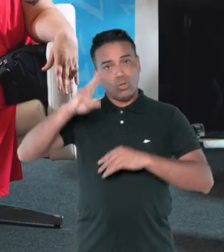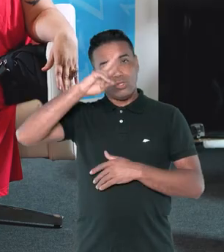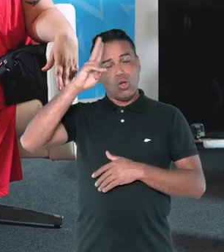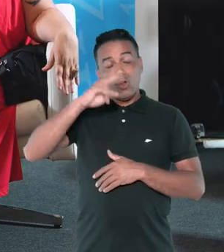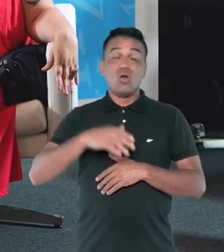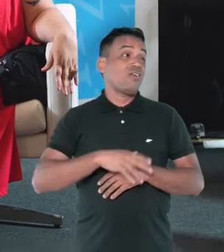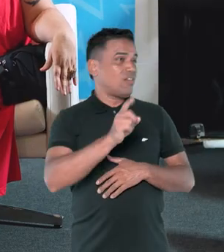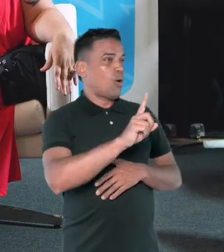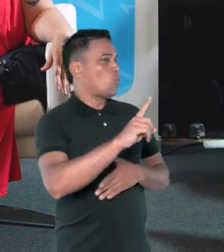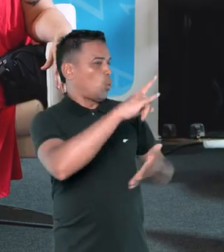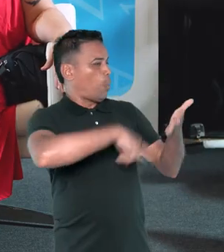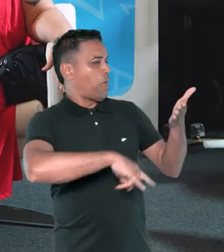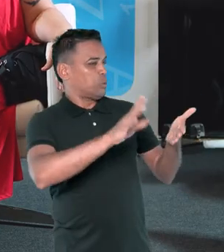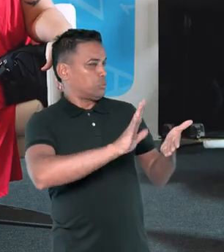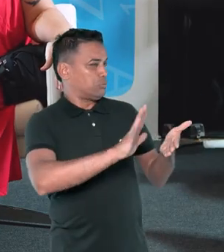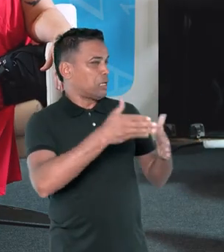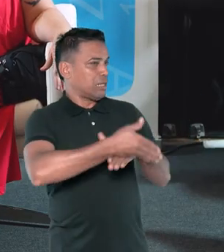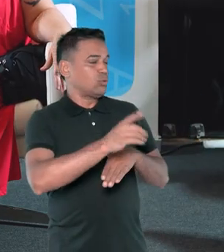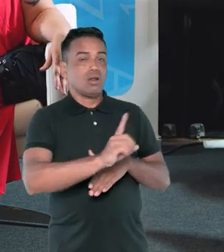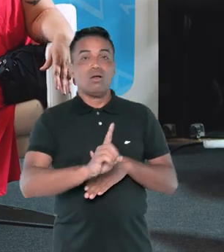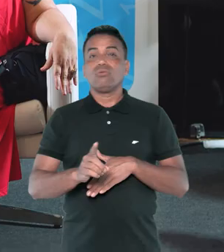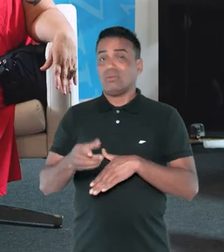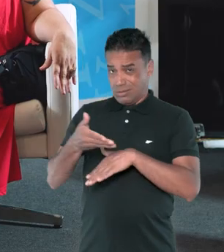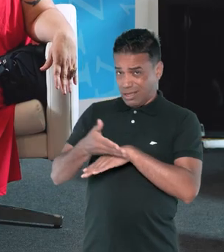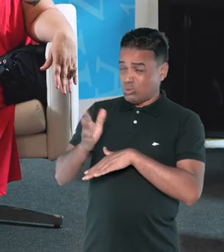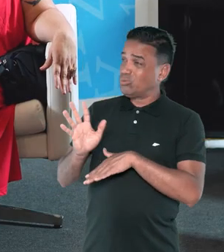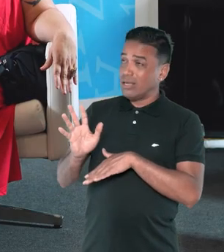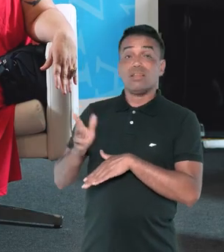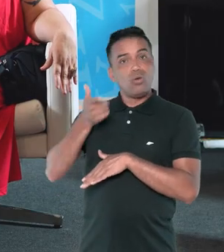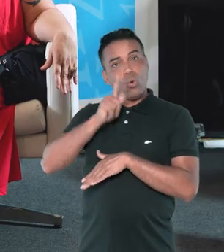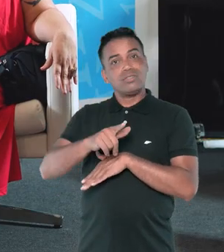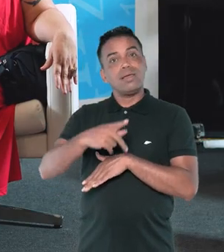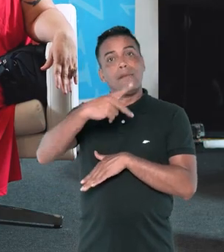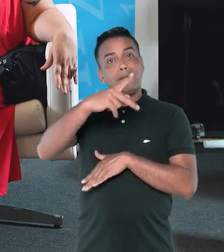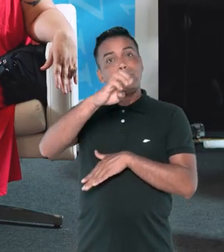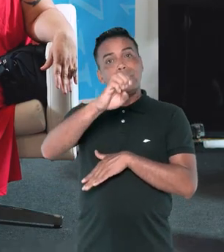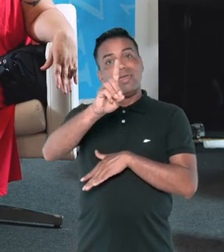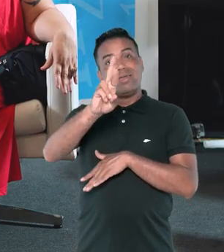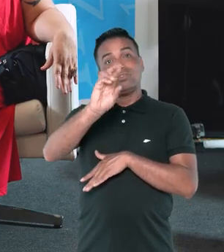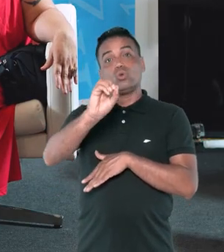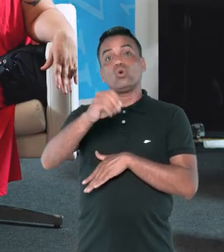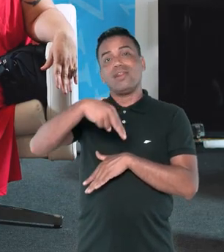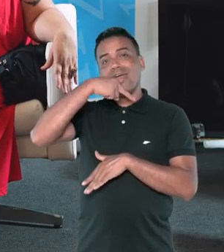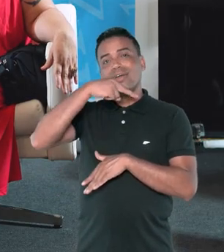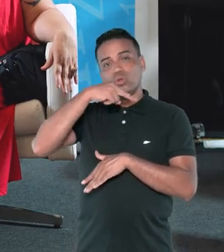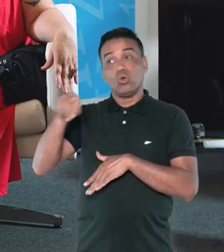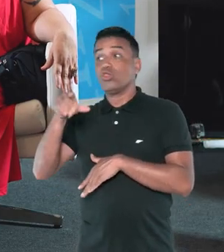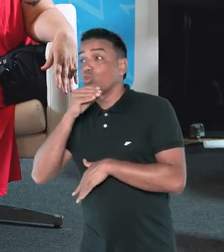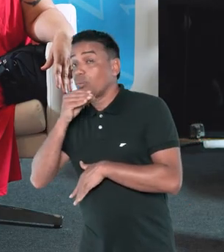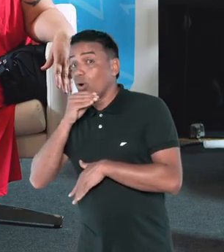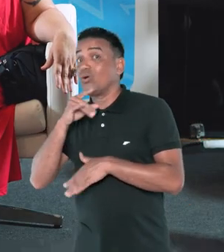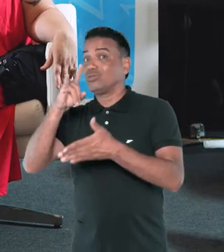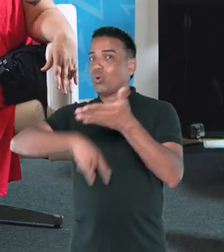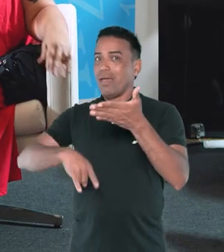Ao parecer, eu nunca tive acesso, eu só a essa crônica. Pois é, e eu consegui, através do Pedro Drummond, neto dele, o parecer. Agora